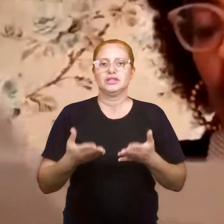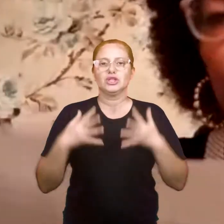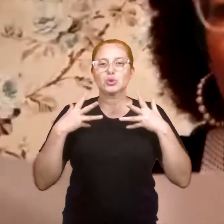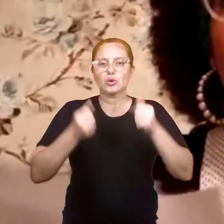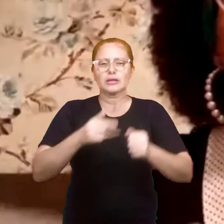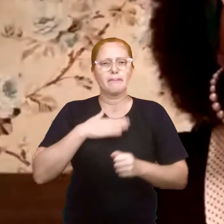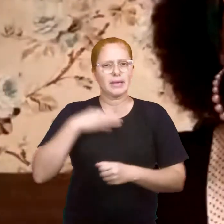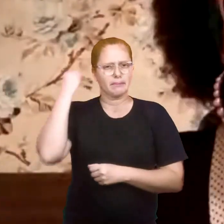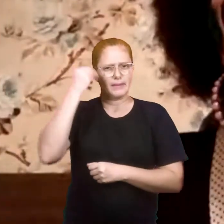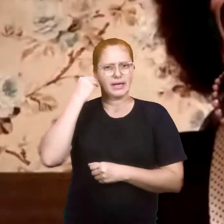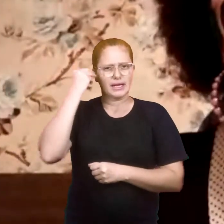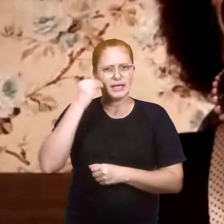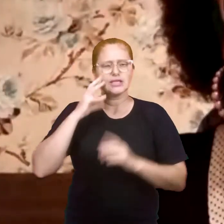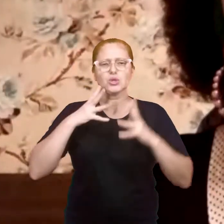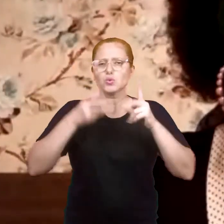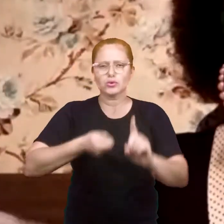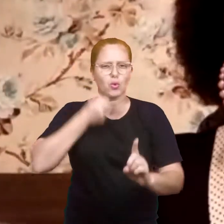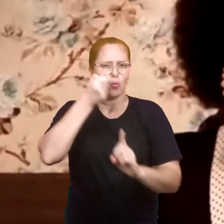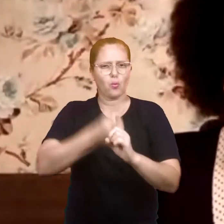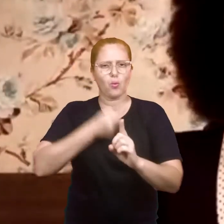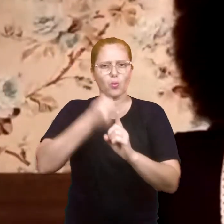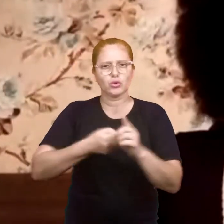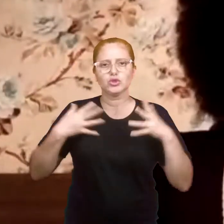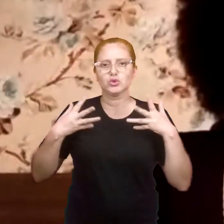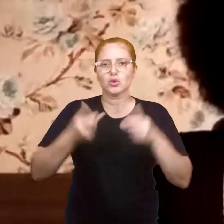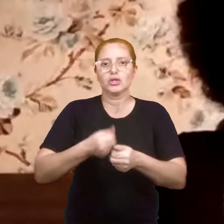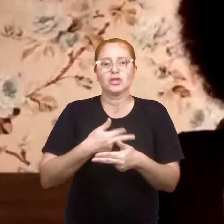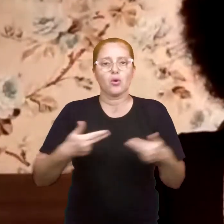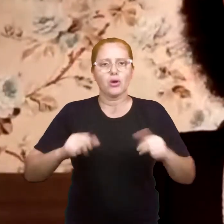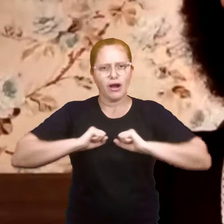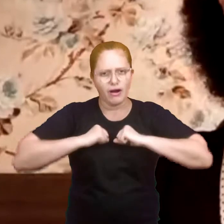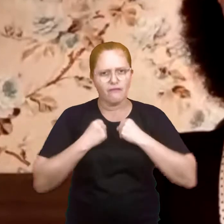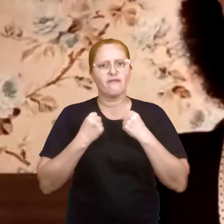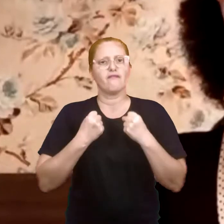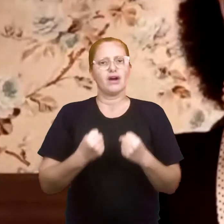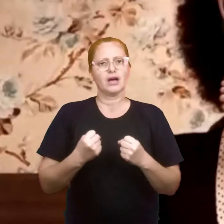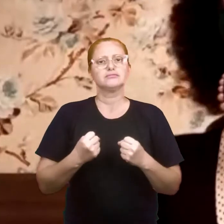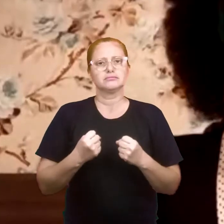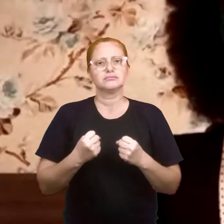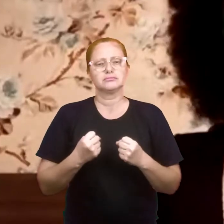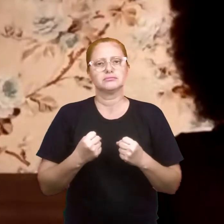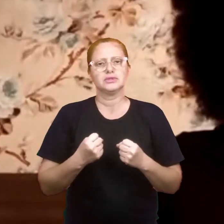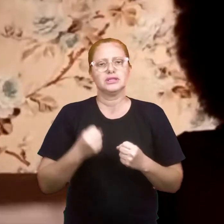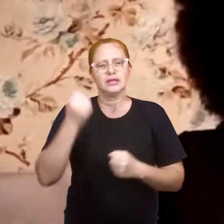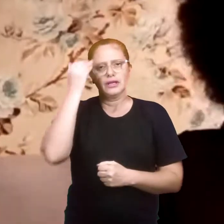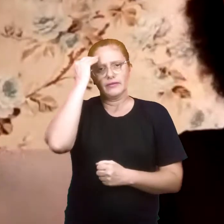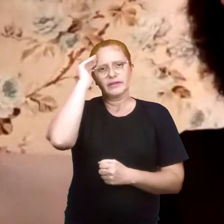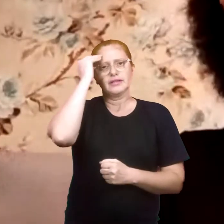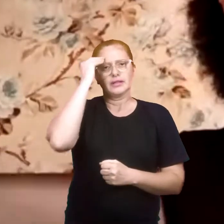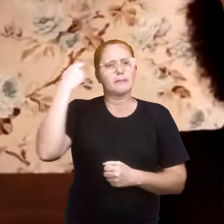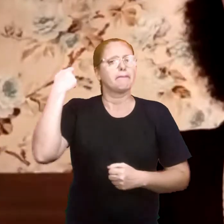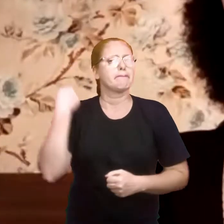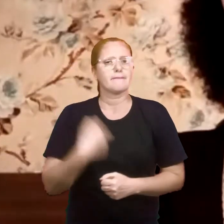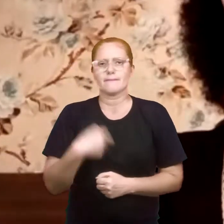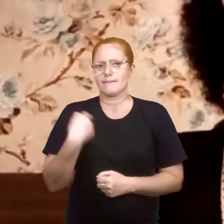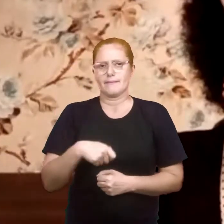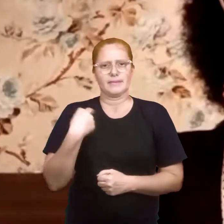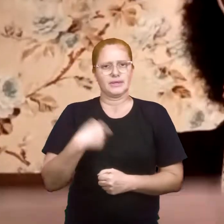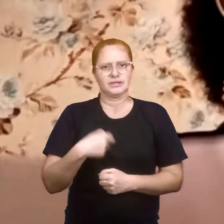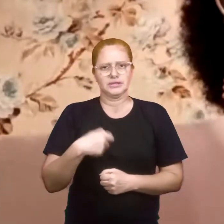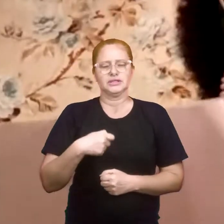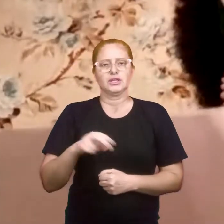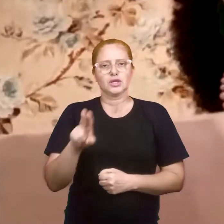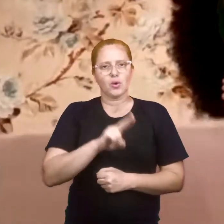vivo, tudo que eu luto e todas as coisas que eu defendo, eu entendo que é necessário que eu use